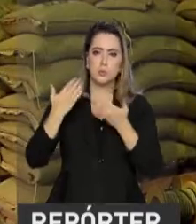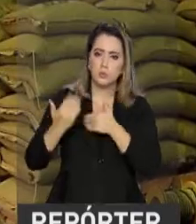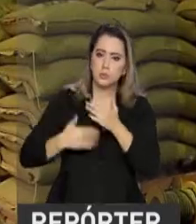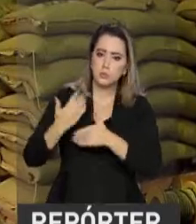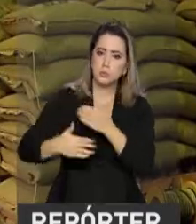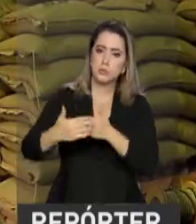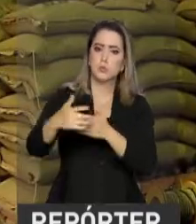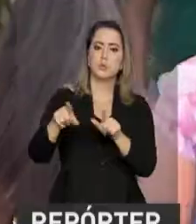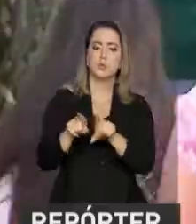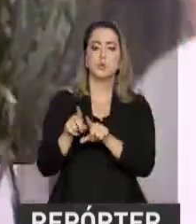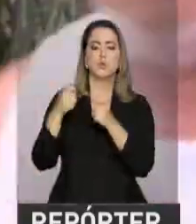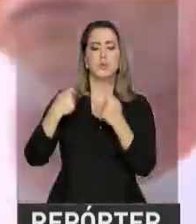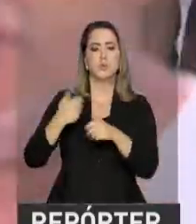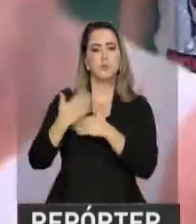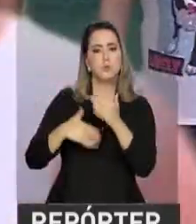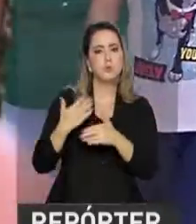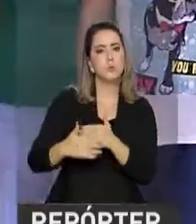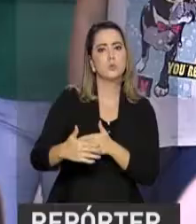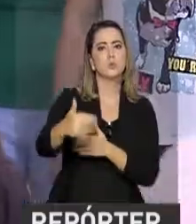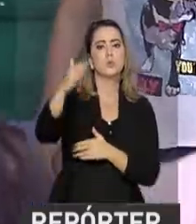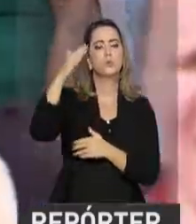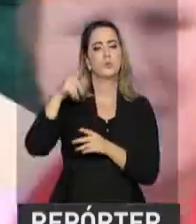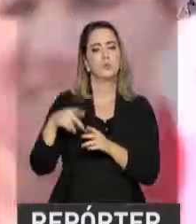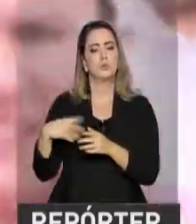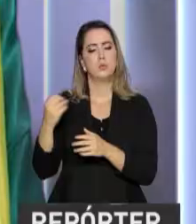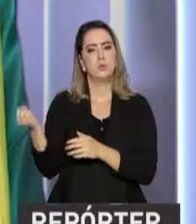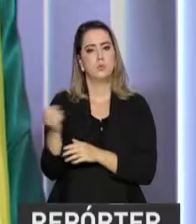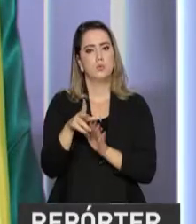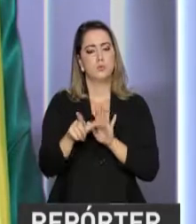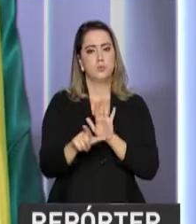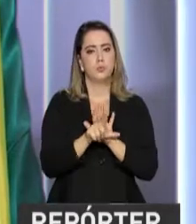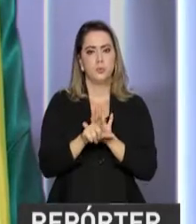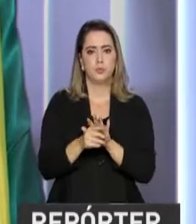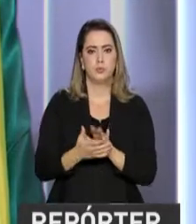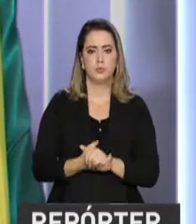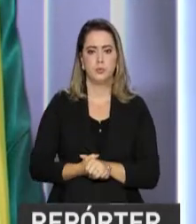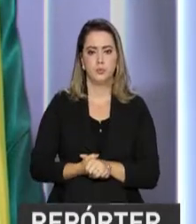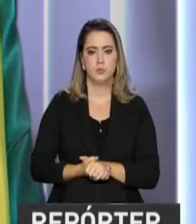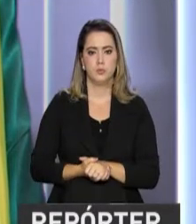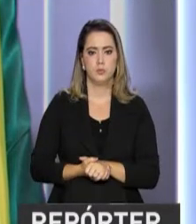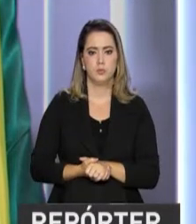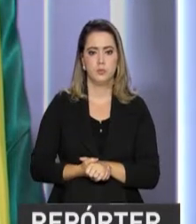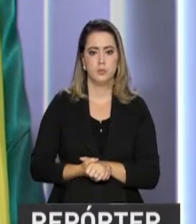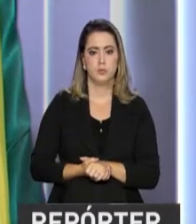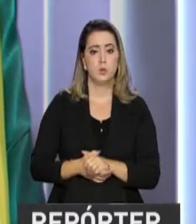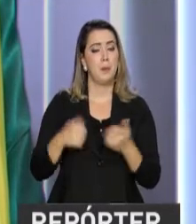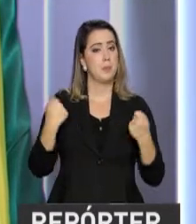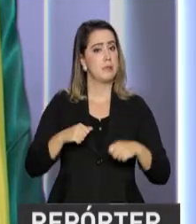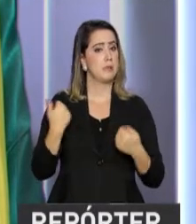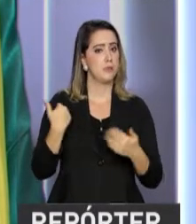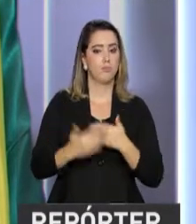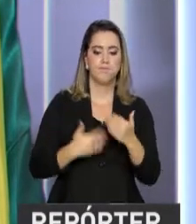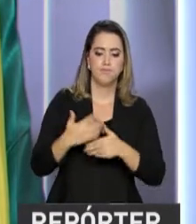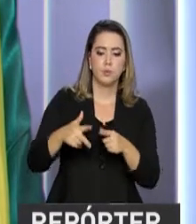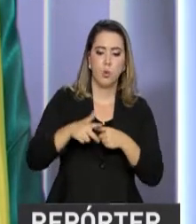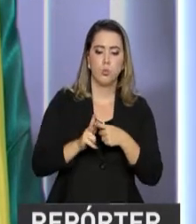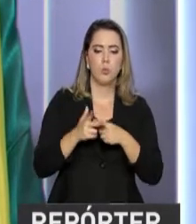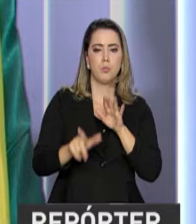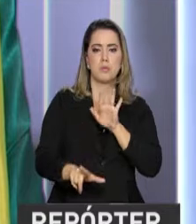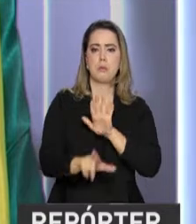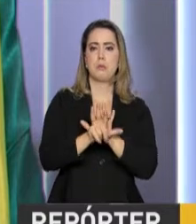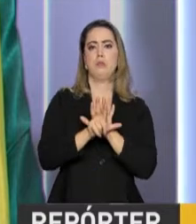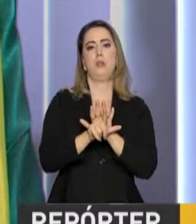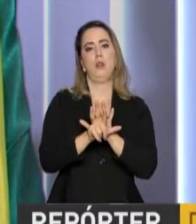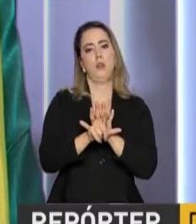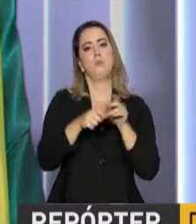os avanços é preciso continuar o processo de reformas sem o avanço da agenda de reformas nós teremos uma